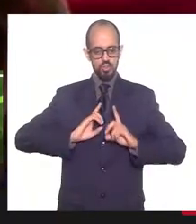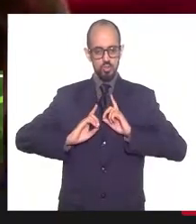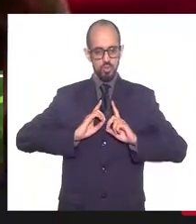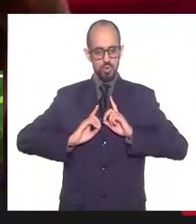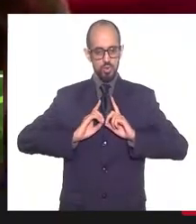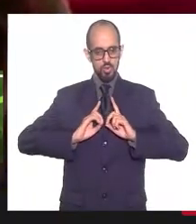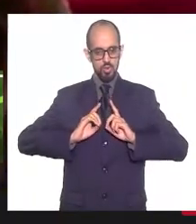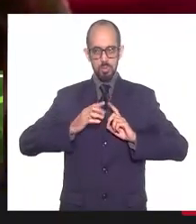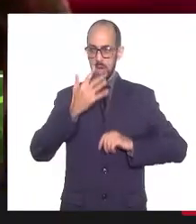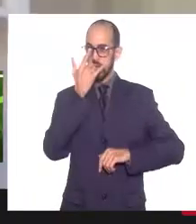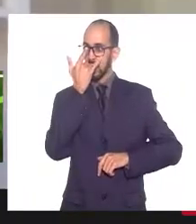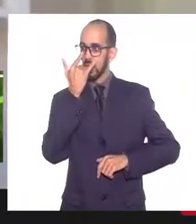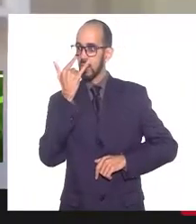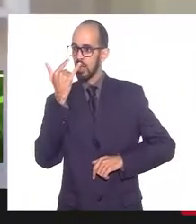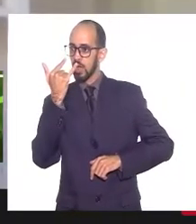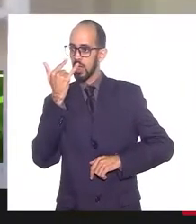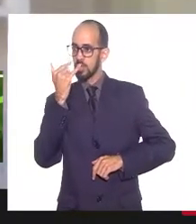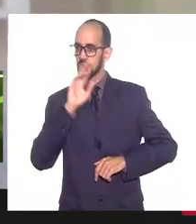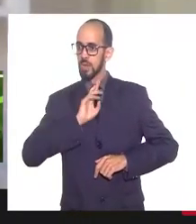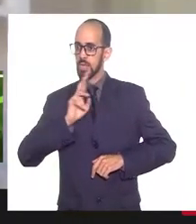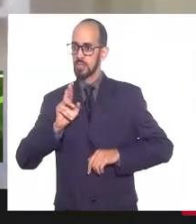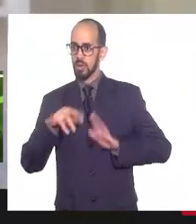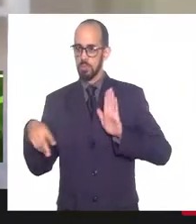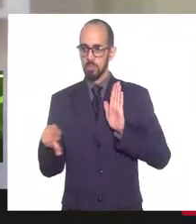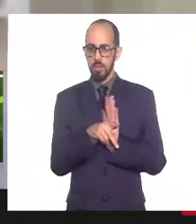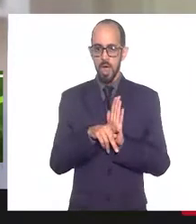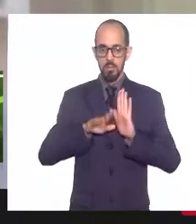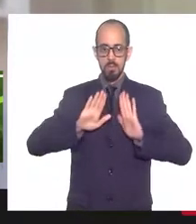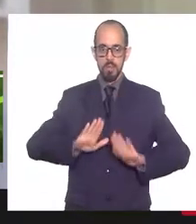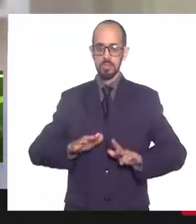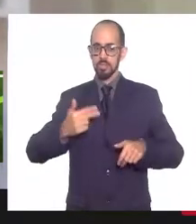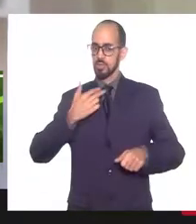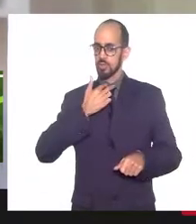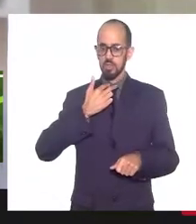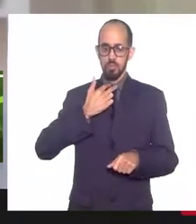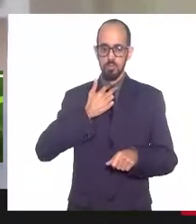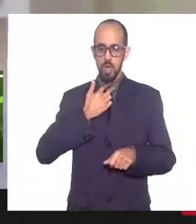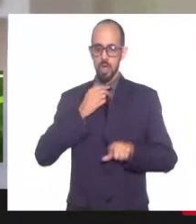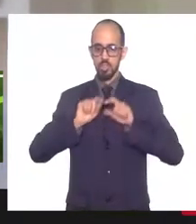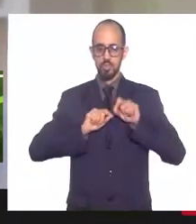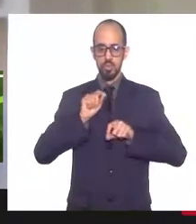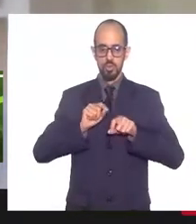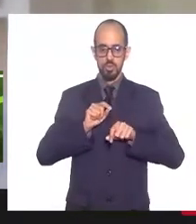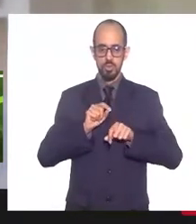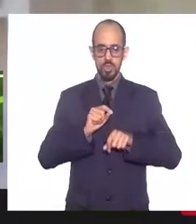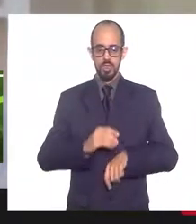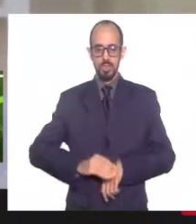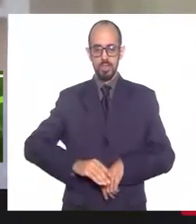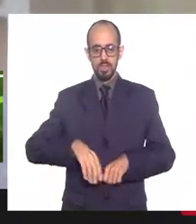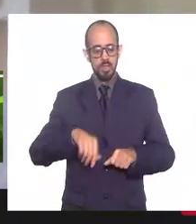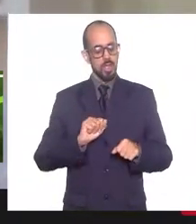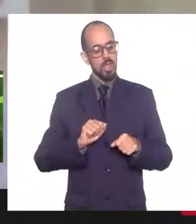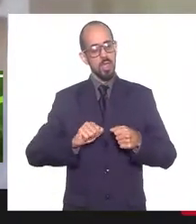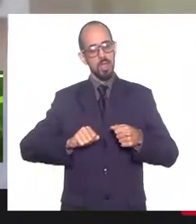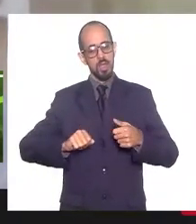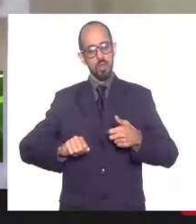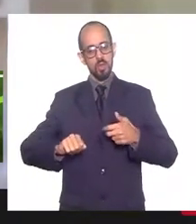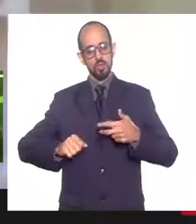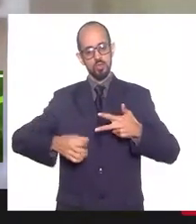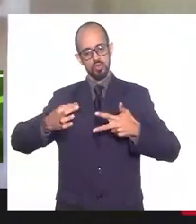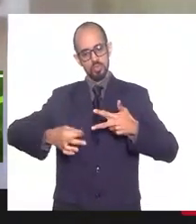povo de uma religião específica, mas que não pode caber na boca de servidores do executivo e do